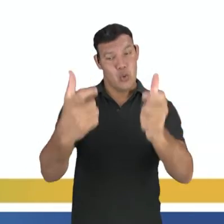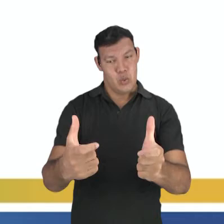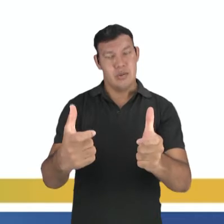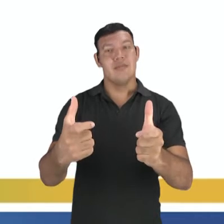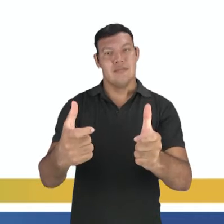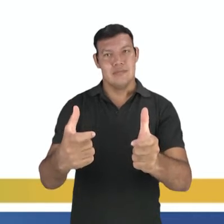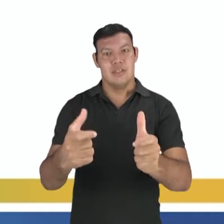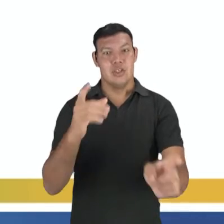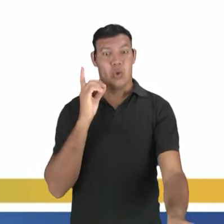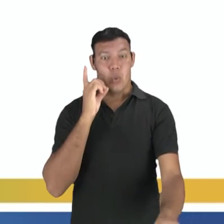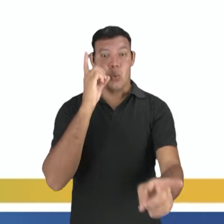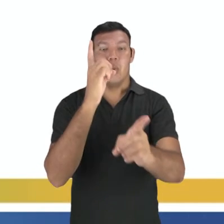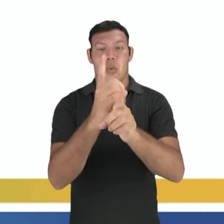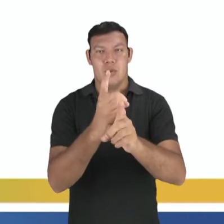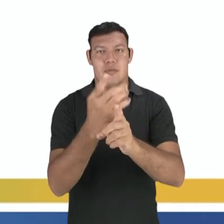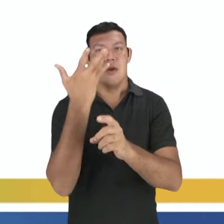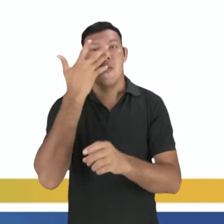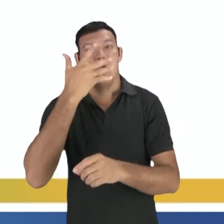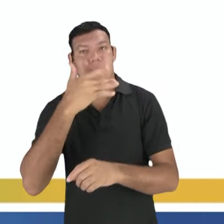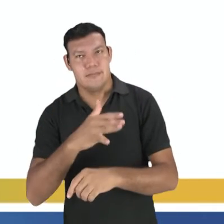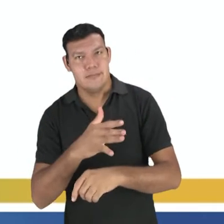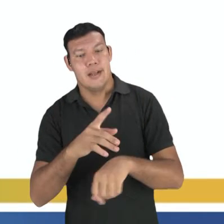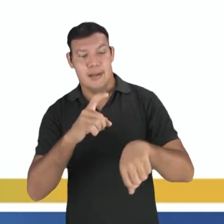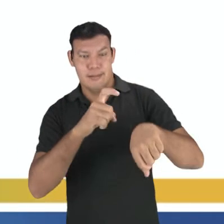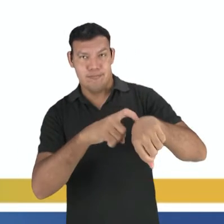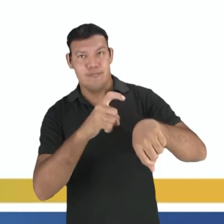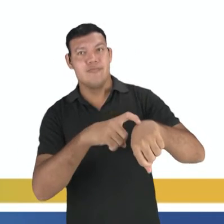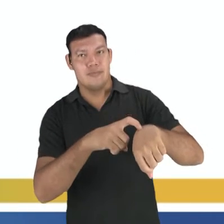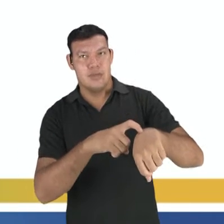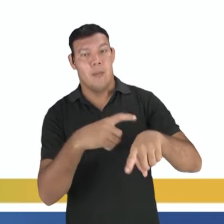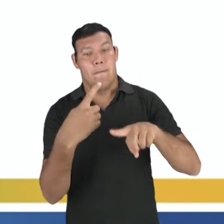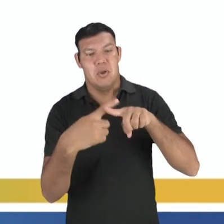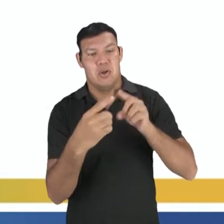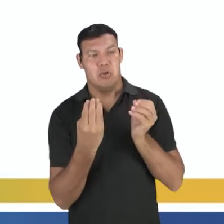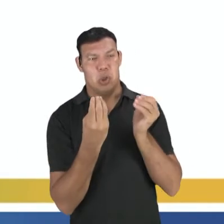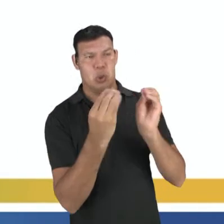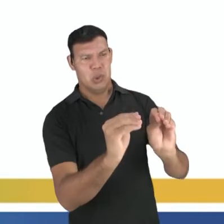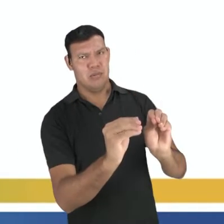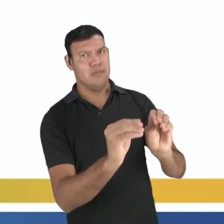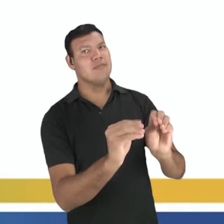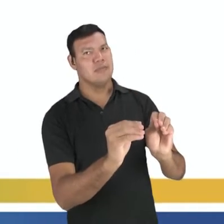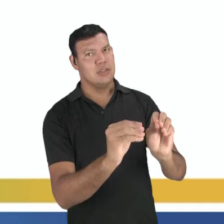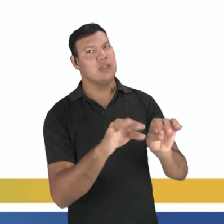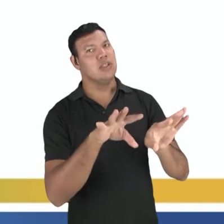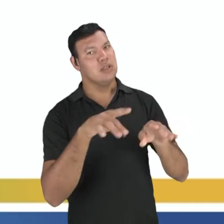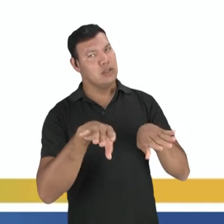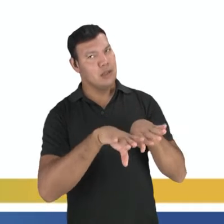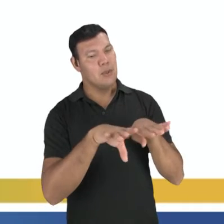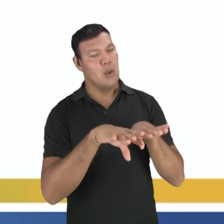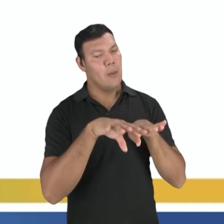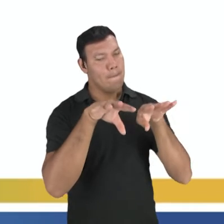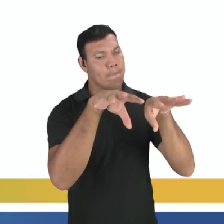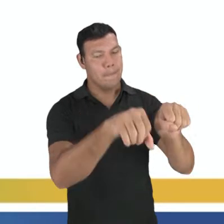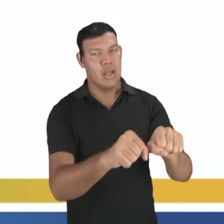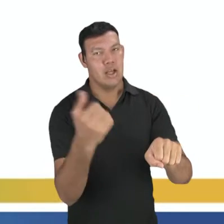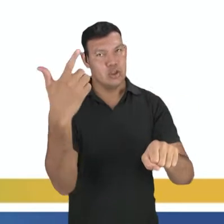localização, é onde eles estão, mas é algo temporário. Alguém os colocou lá e pode retirá-los,